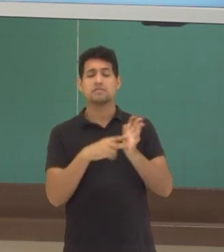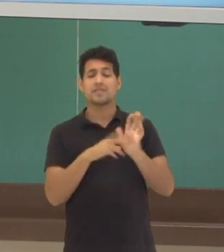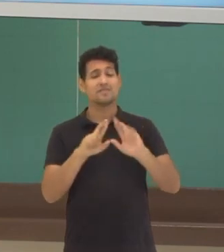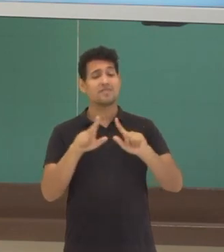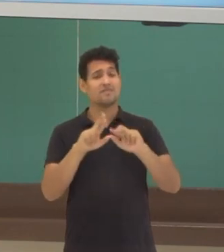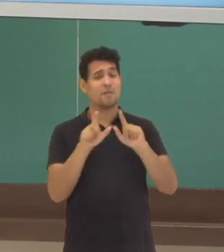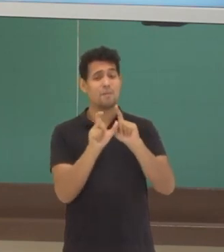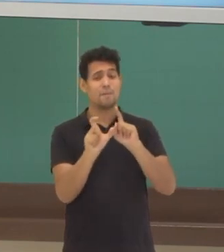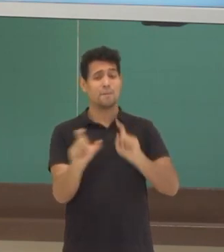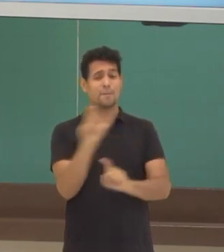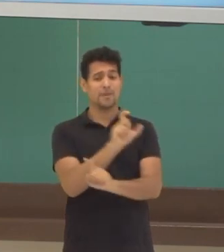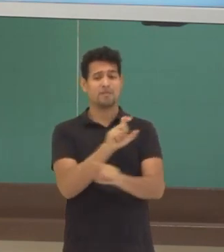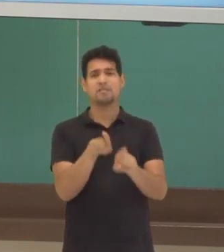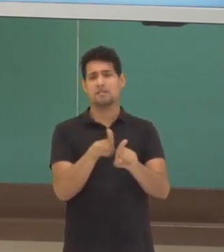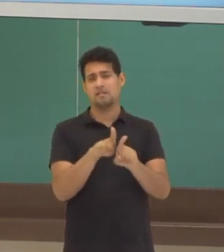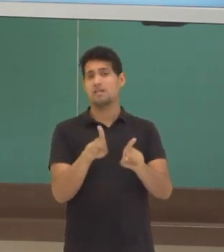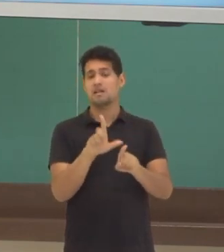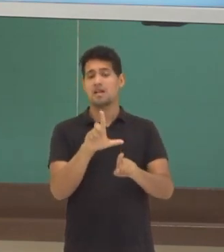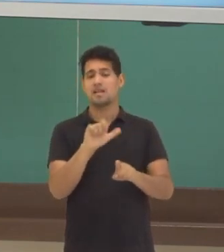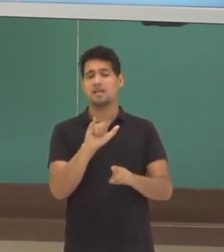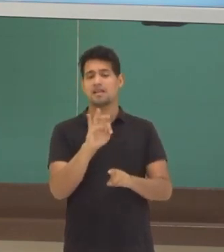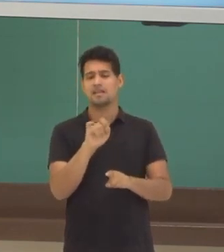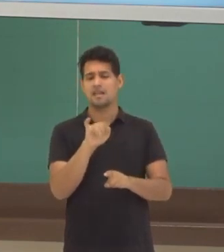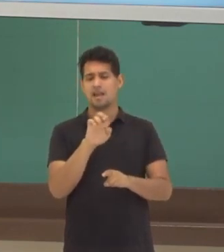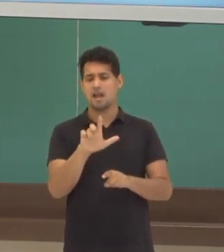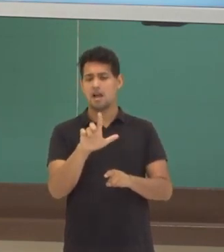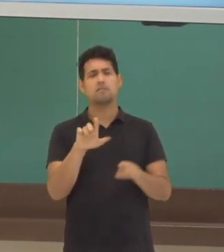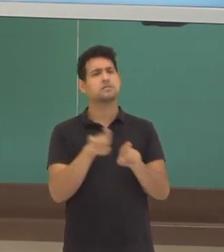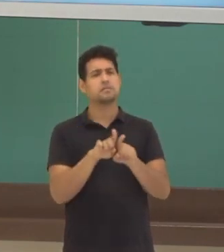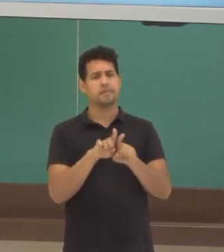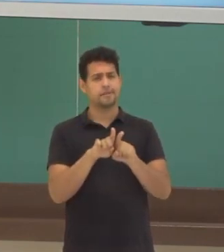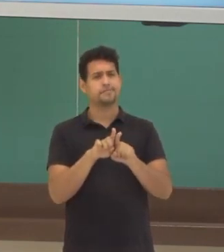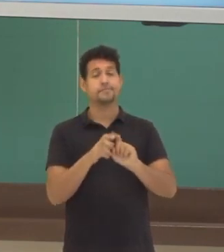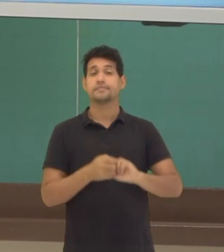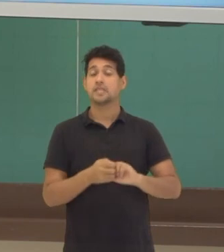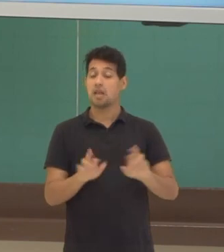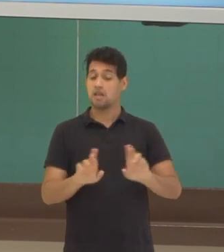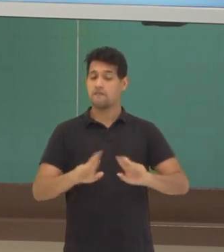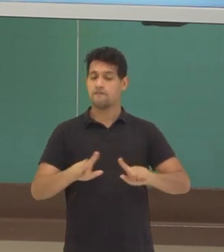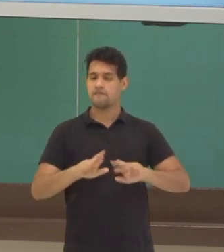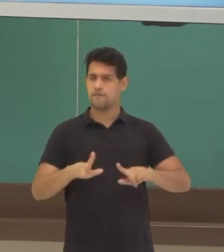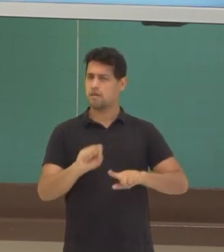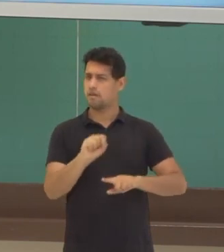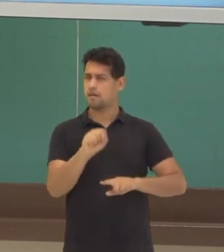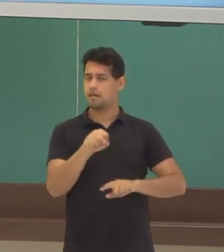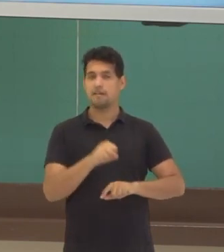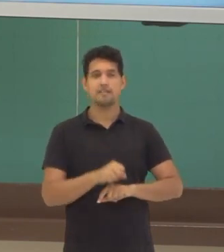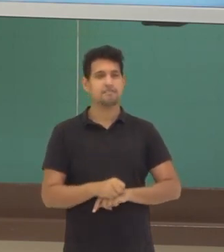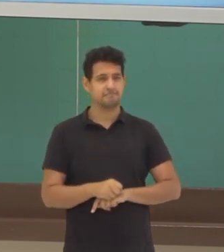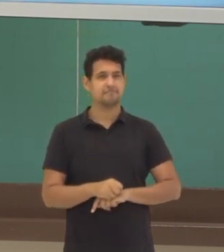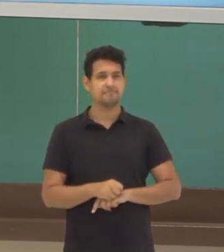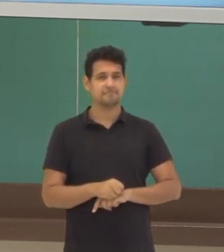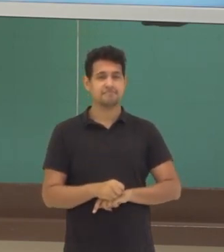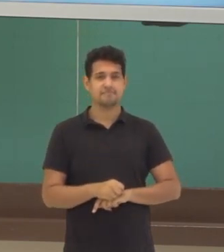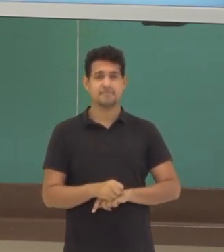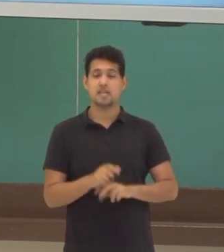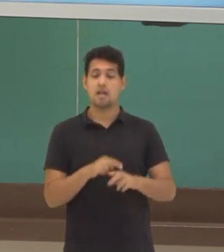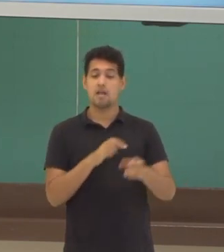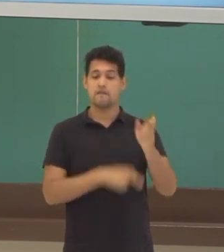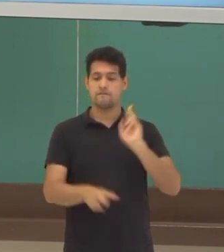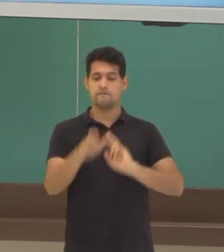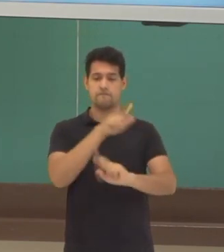ou expressão. Tem um sentido próprio, tá? Muitas vezes os autores recorrem a esse recurso para